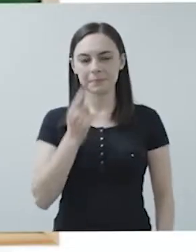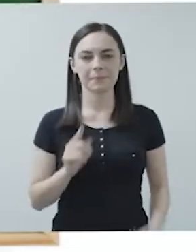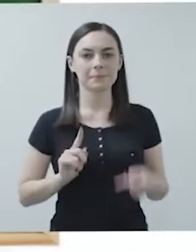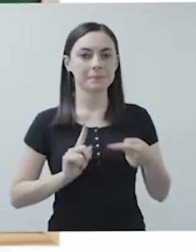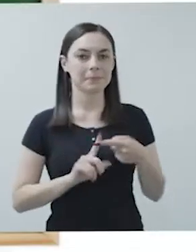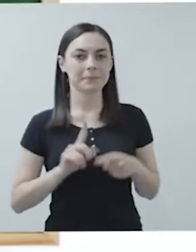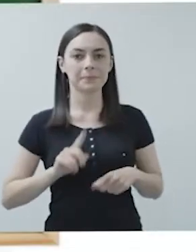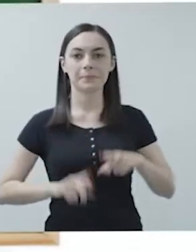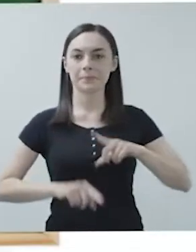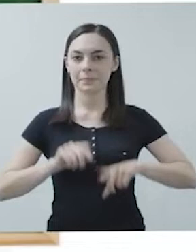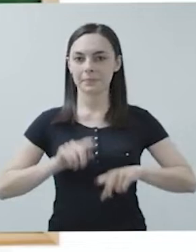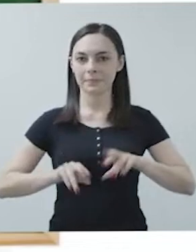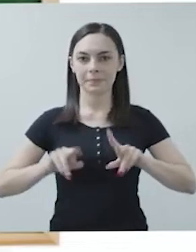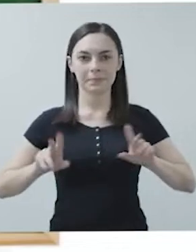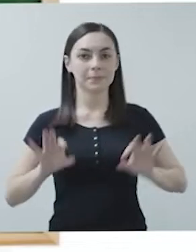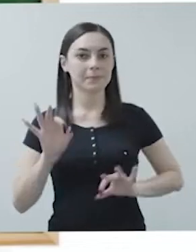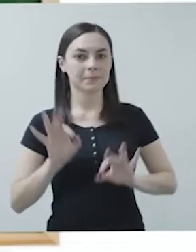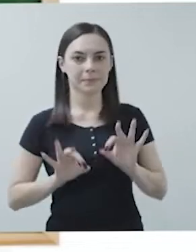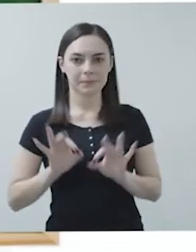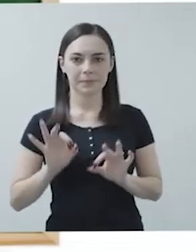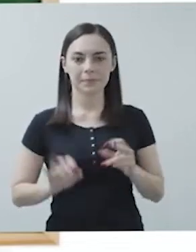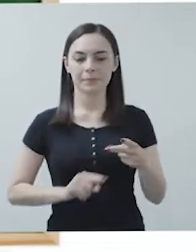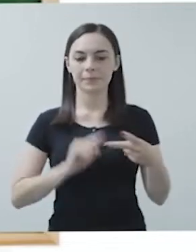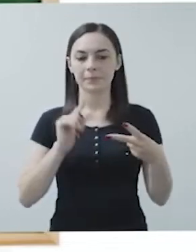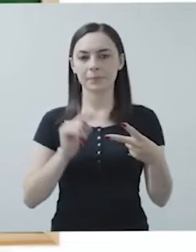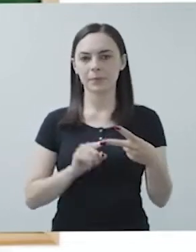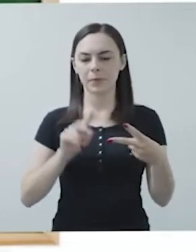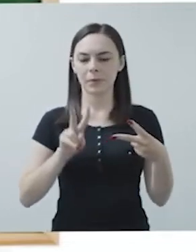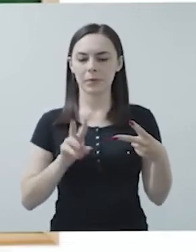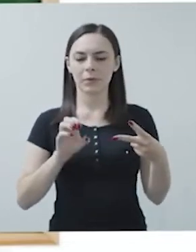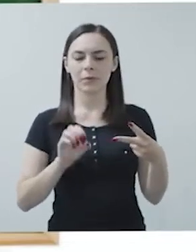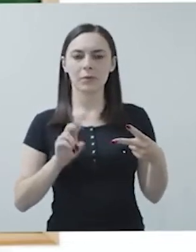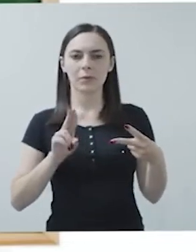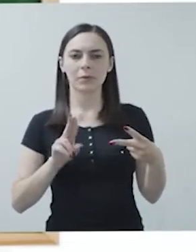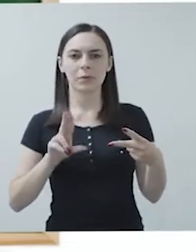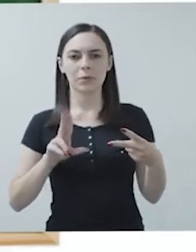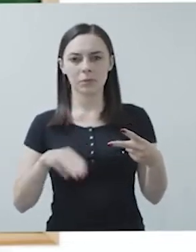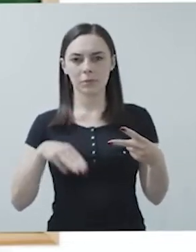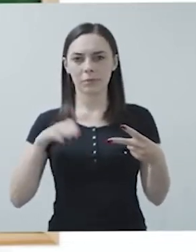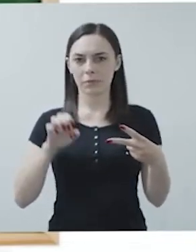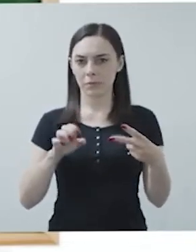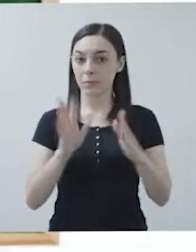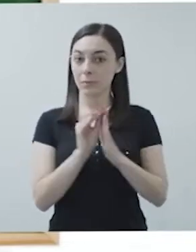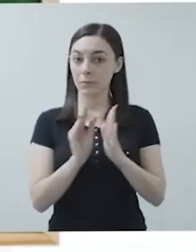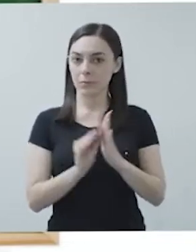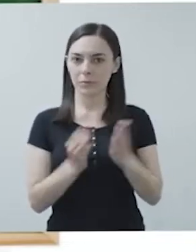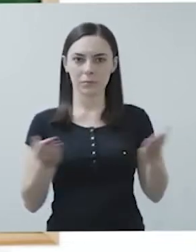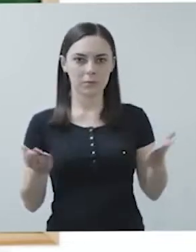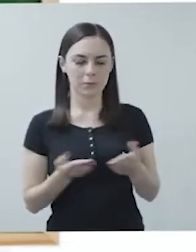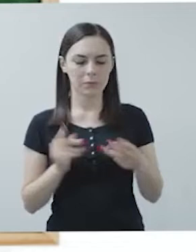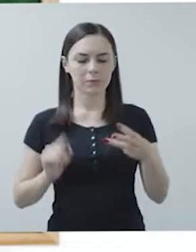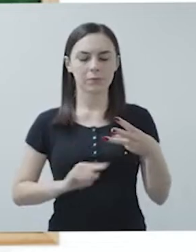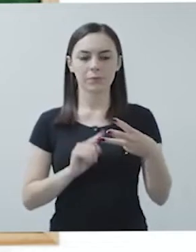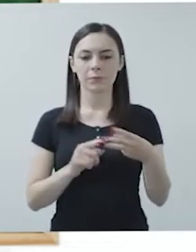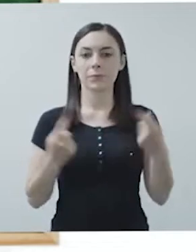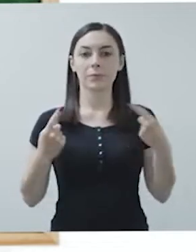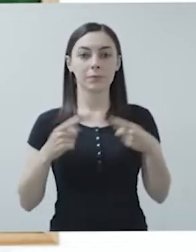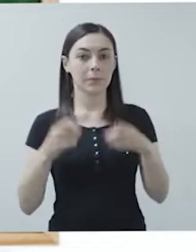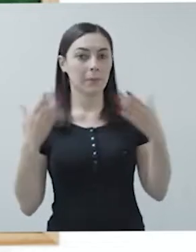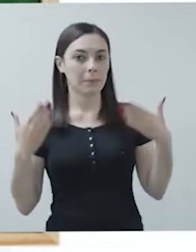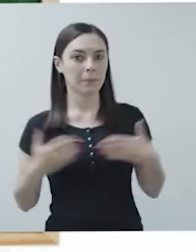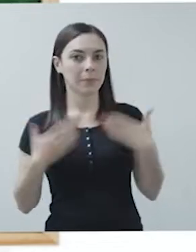vai organizar os materiais, noção de volume, é o nosso conteúdo de hoje. Desafio